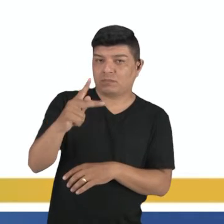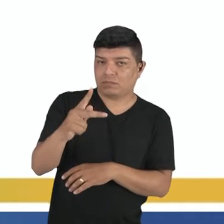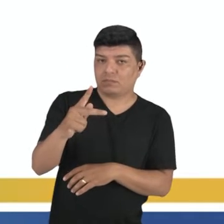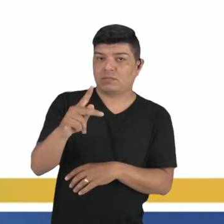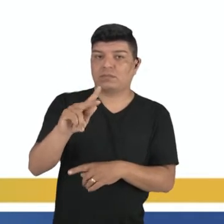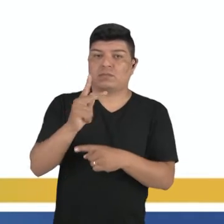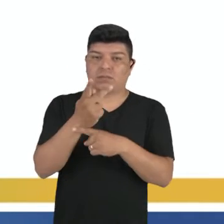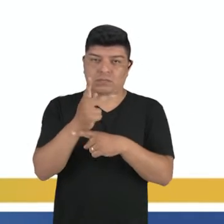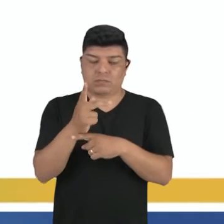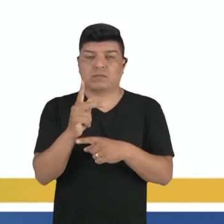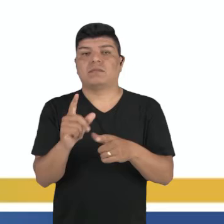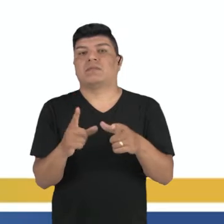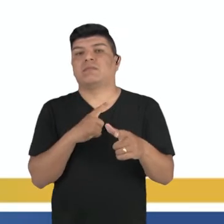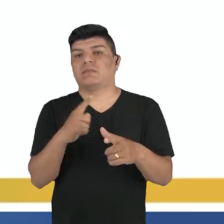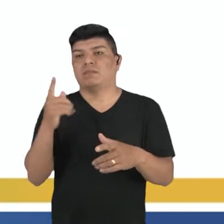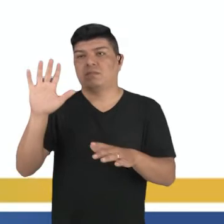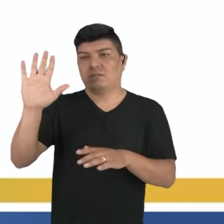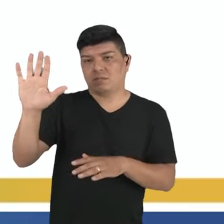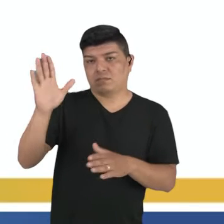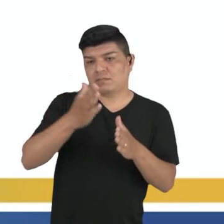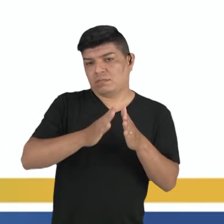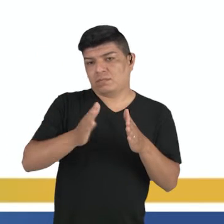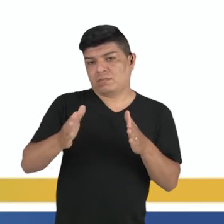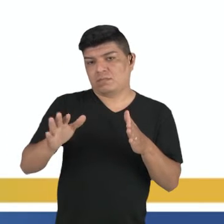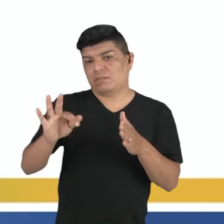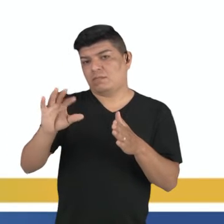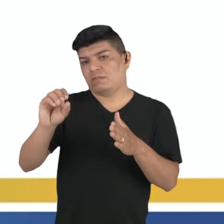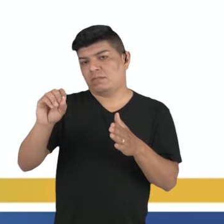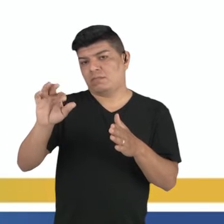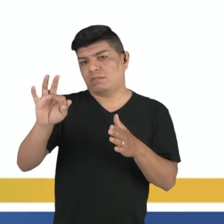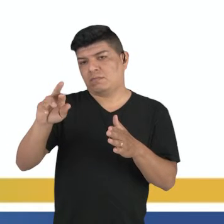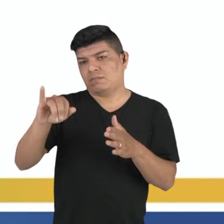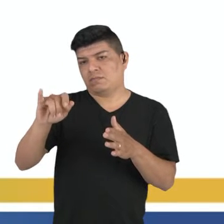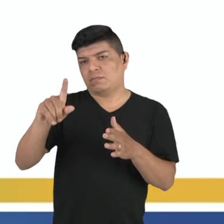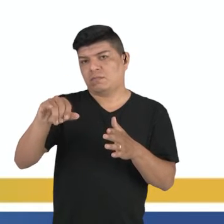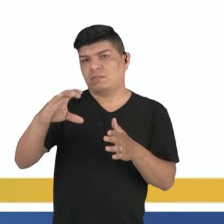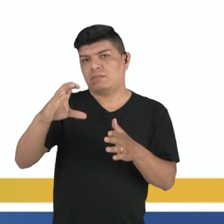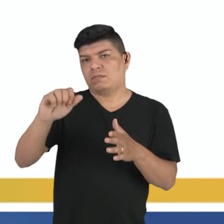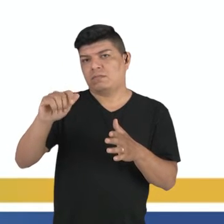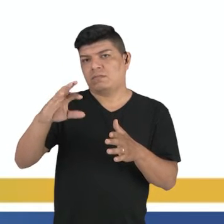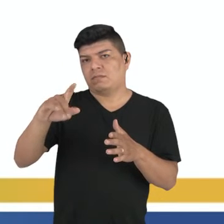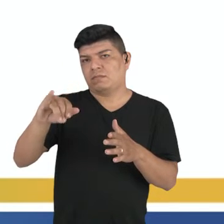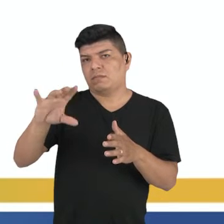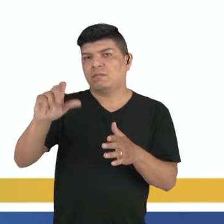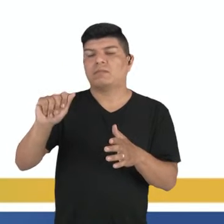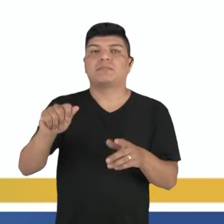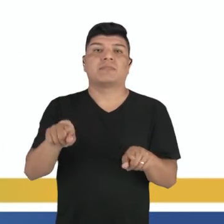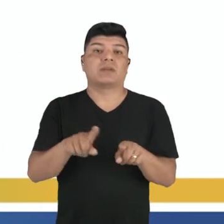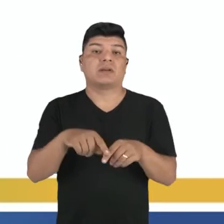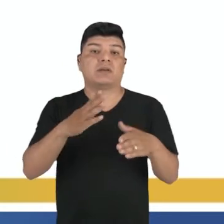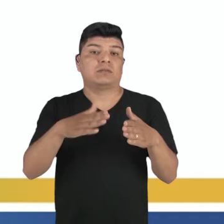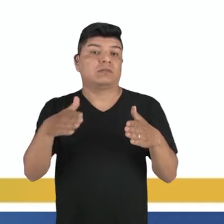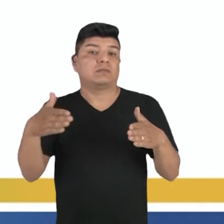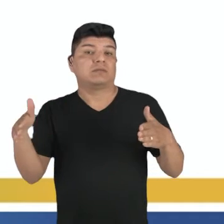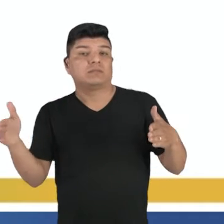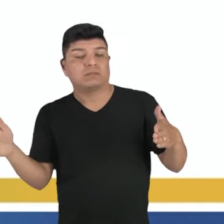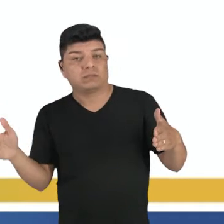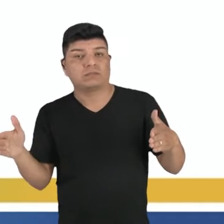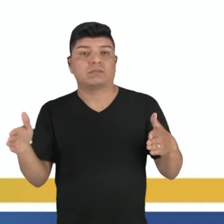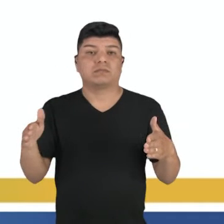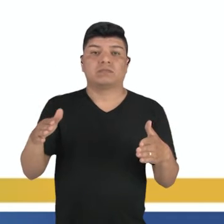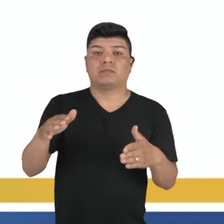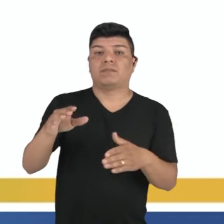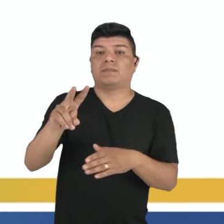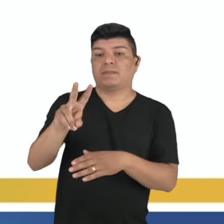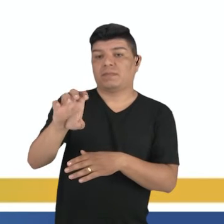dos hidrogênios produzidos lá na fase da fosforilação acíclica esse processo é chamado de ciclo